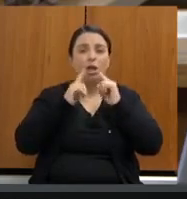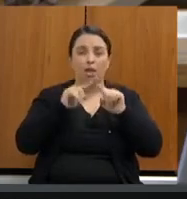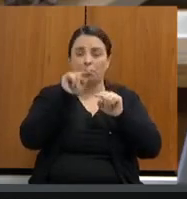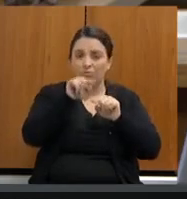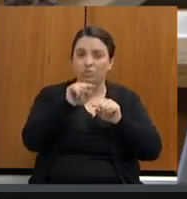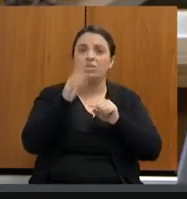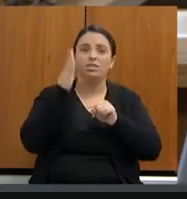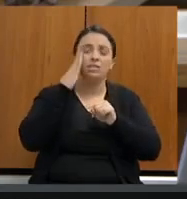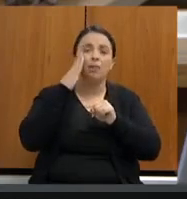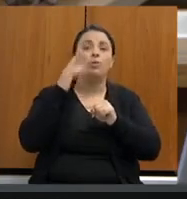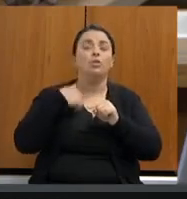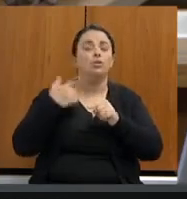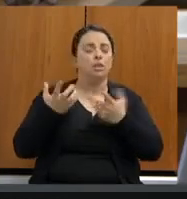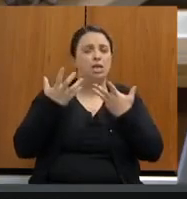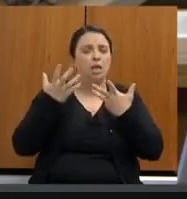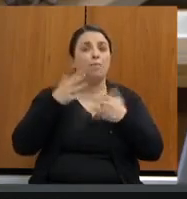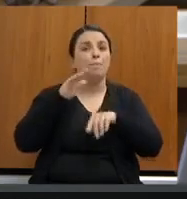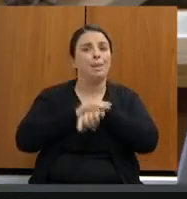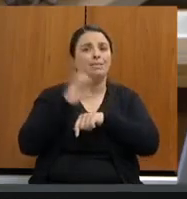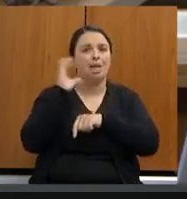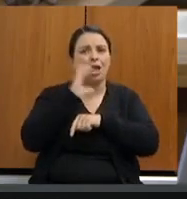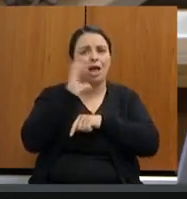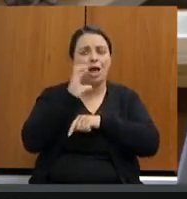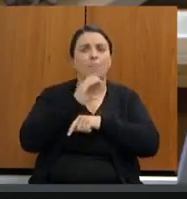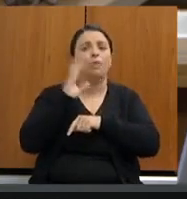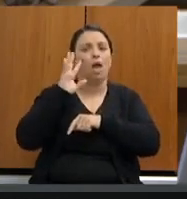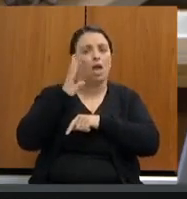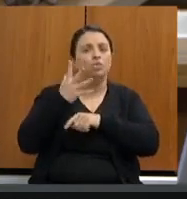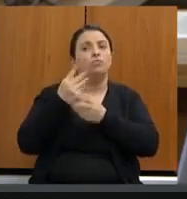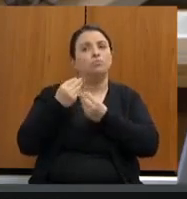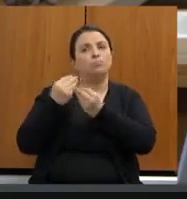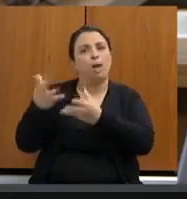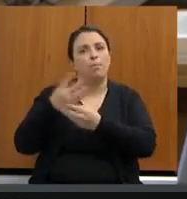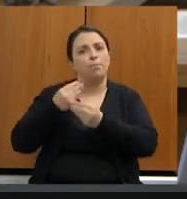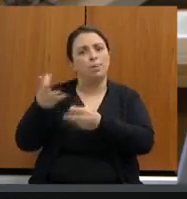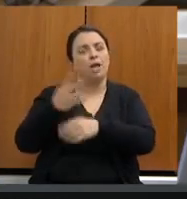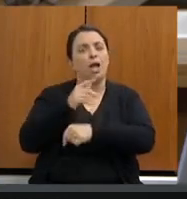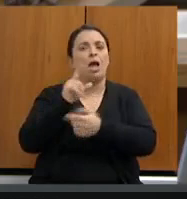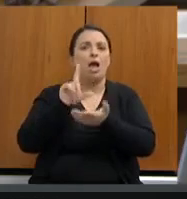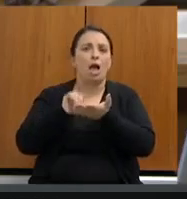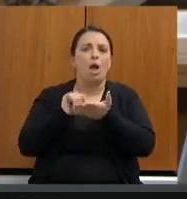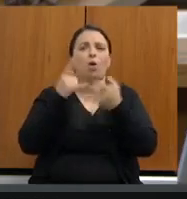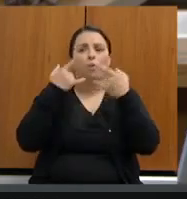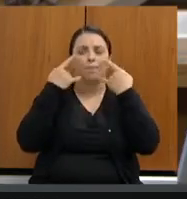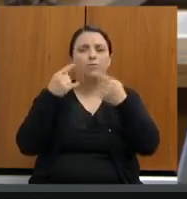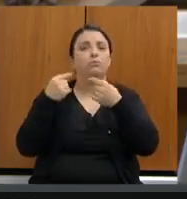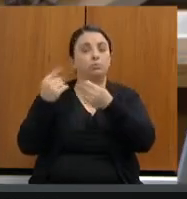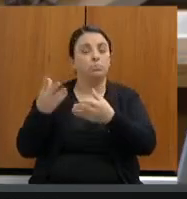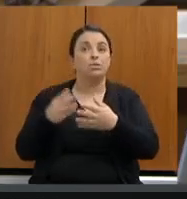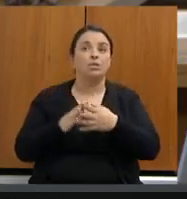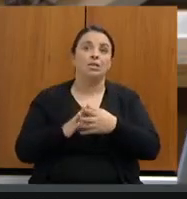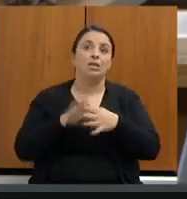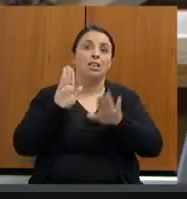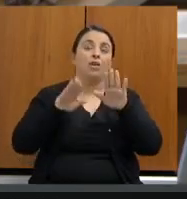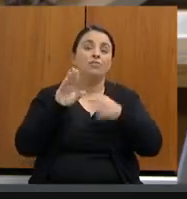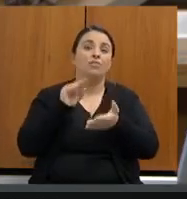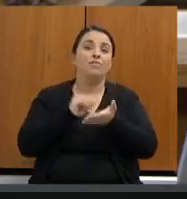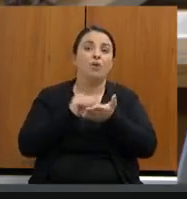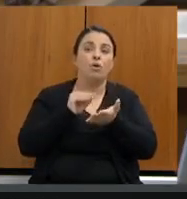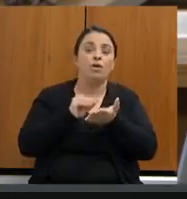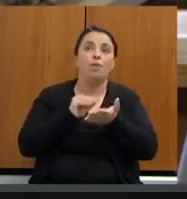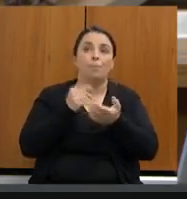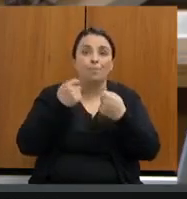rápido possível porque isso aí é hoje está superado para nós é só uma questão talvez de logística a gente vai conseguir